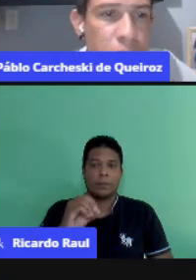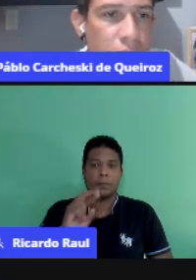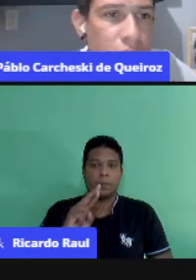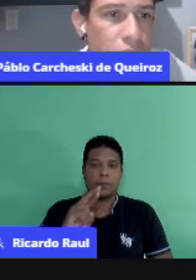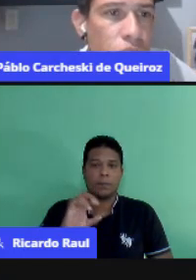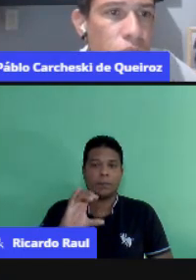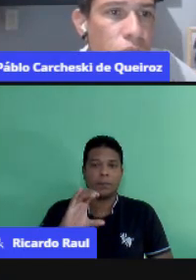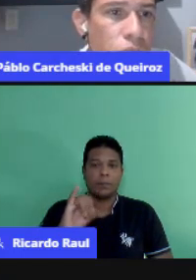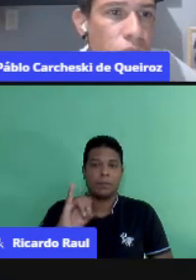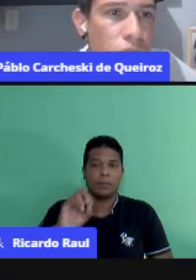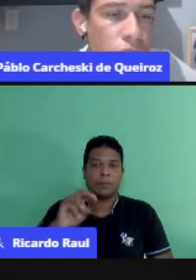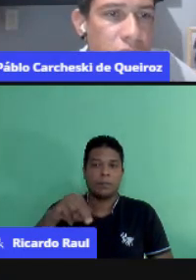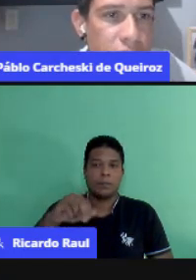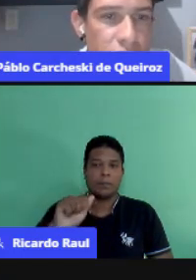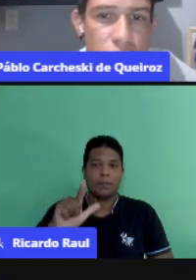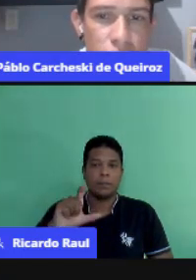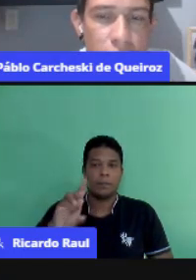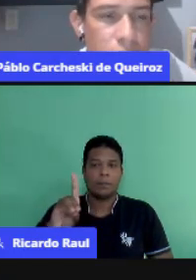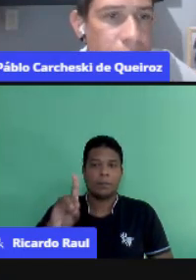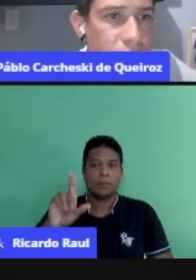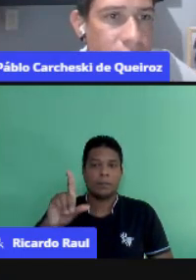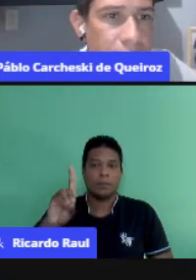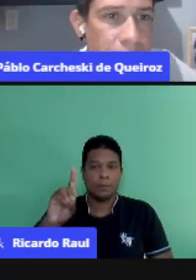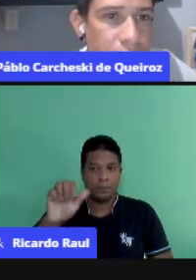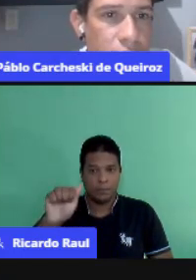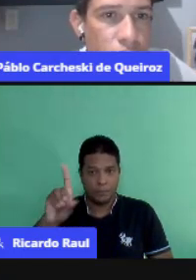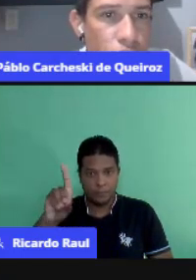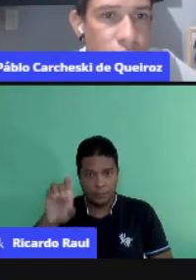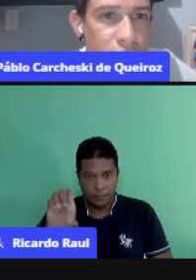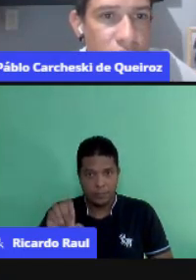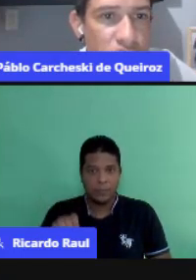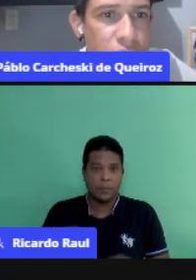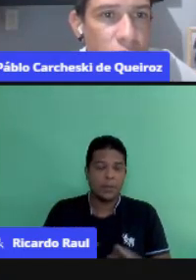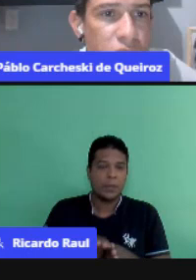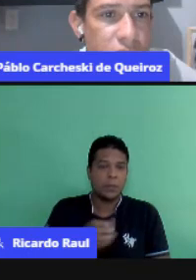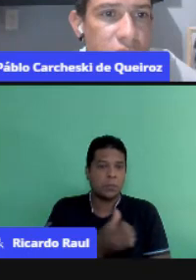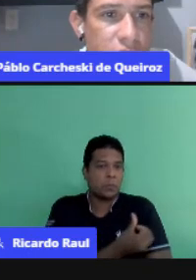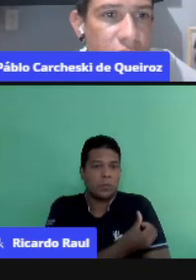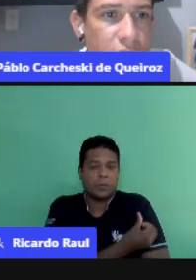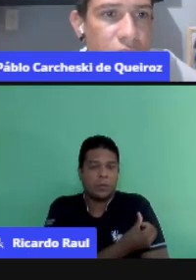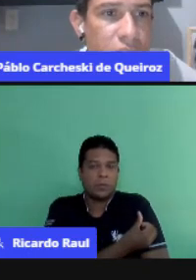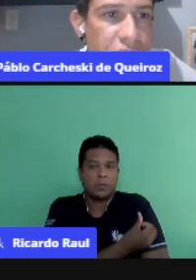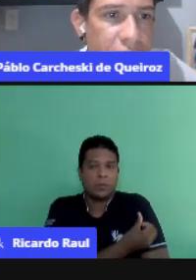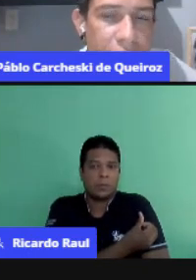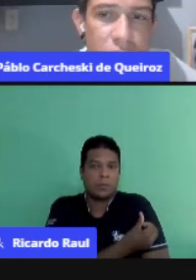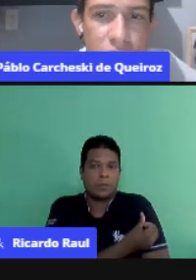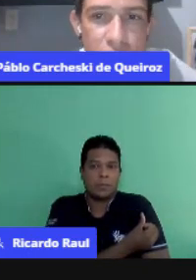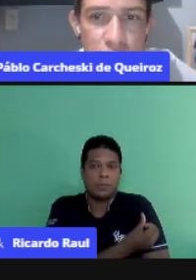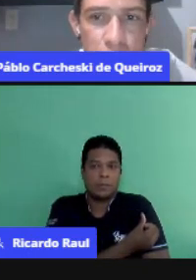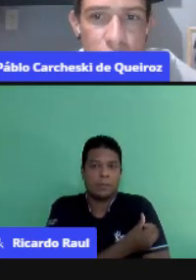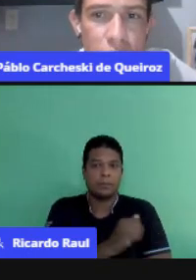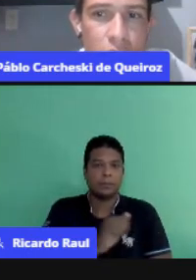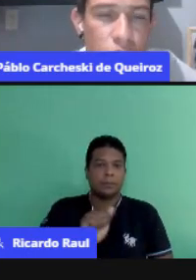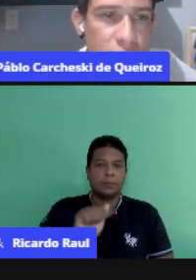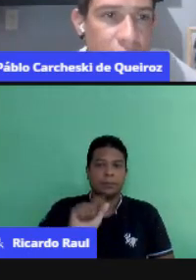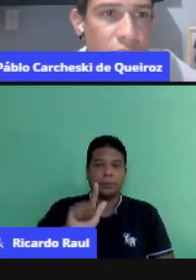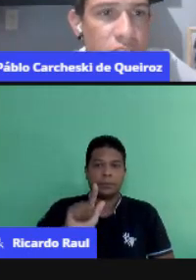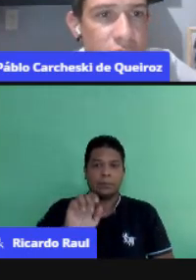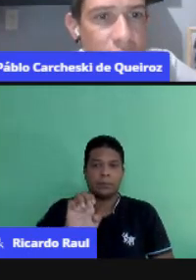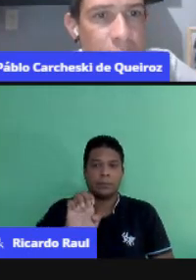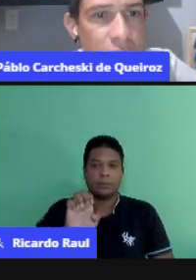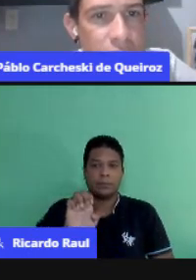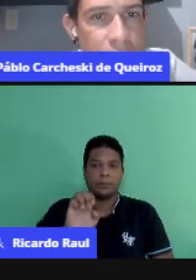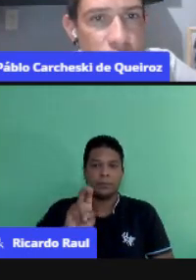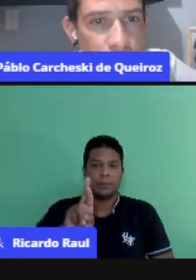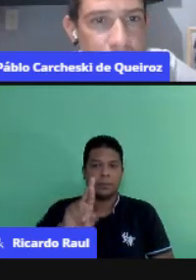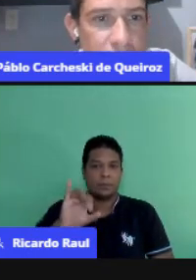em álgebra no 6º ano, tá? Então, em outras, a gente vai conseguir verificar ela. No 7º ano, no 8º,